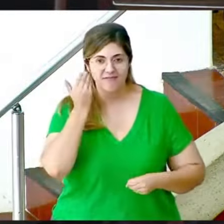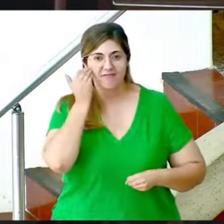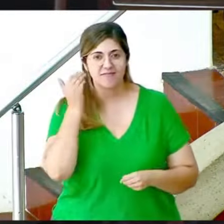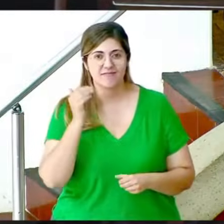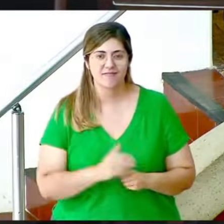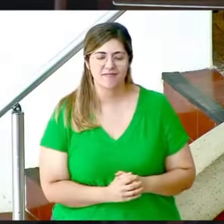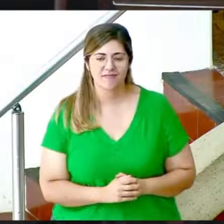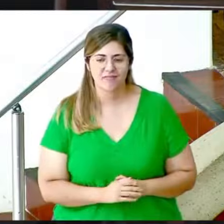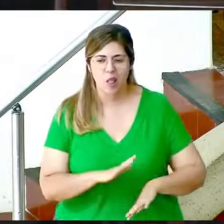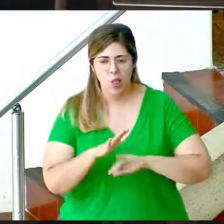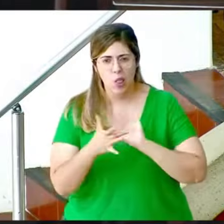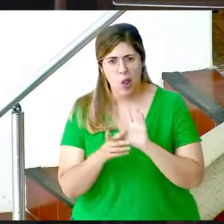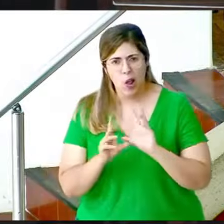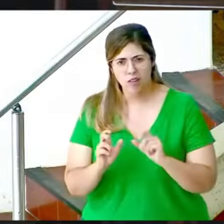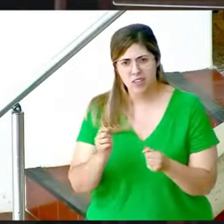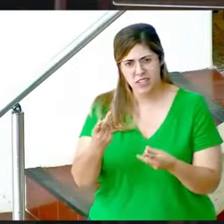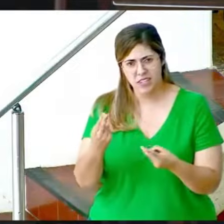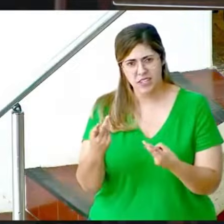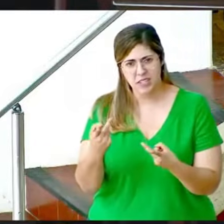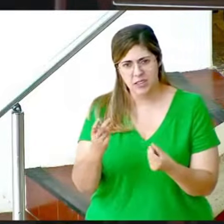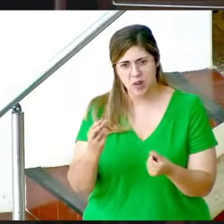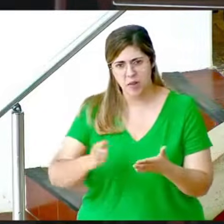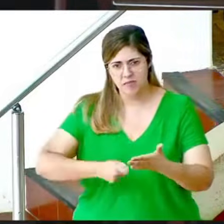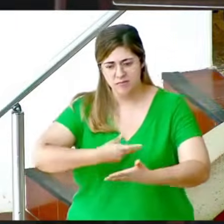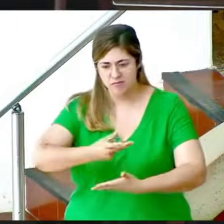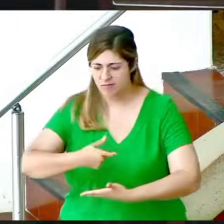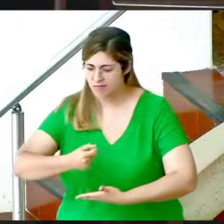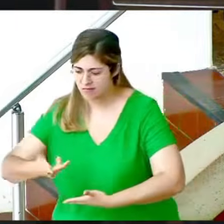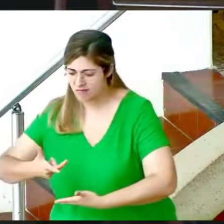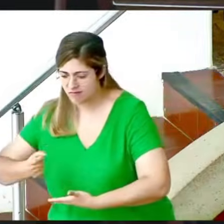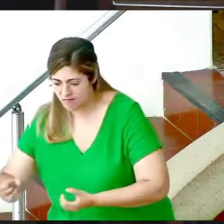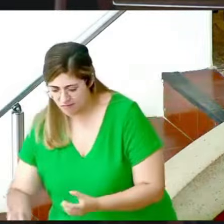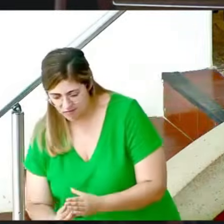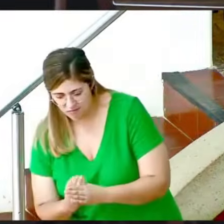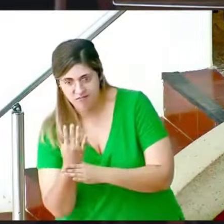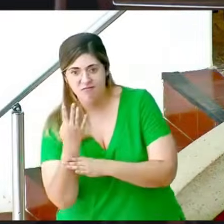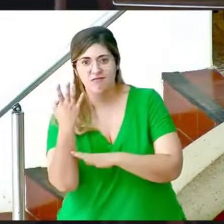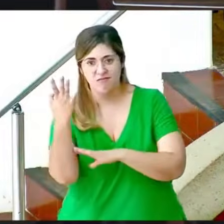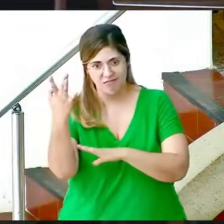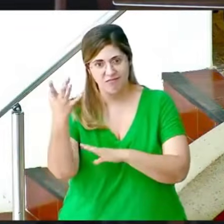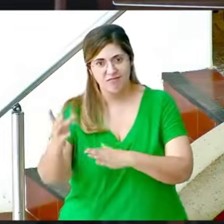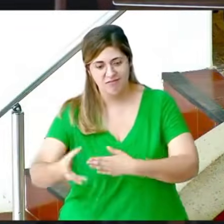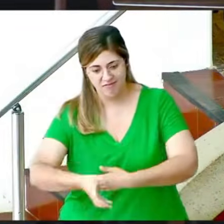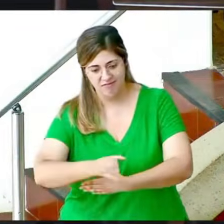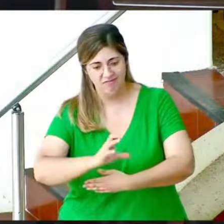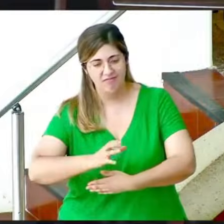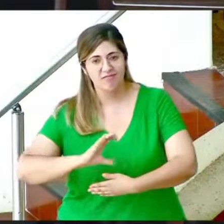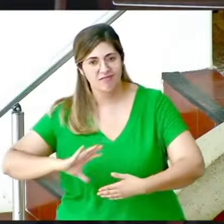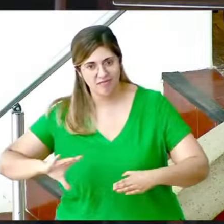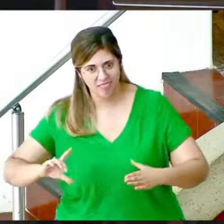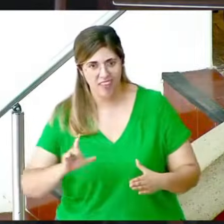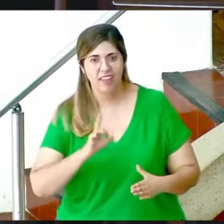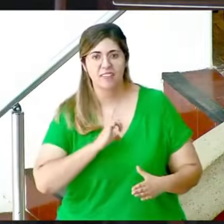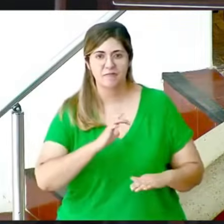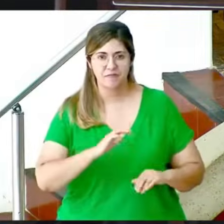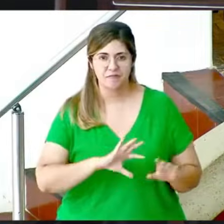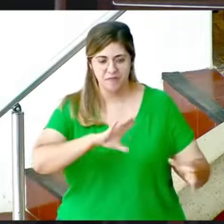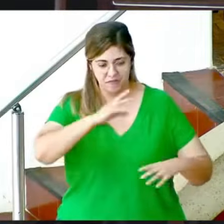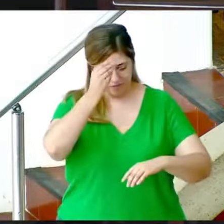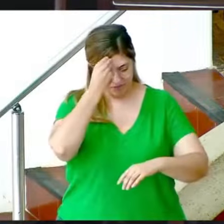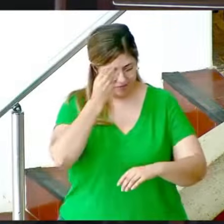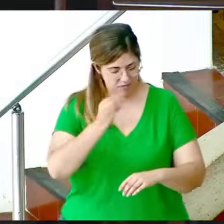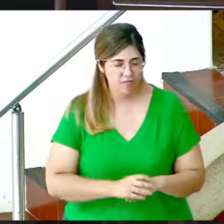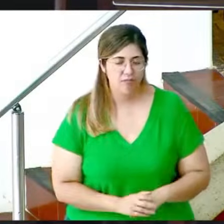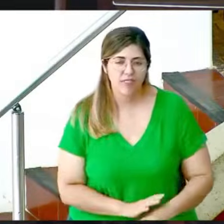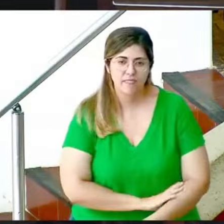toda semente semeada há de germinar, pense assim, ainda não está. Então nossas crianças, pensem, vocês na casa de vocês, com